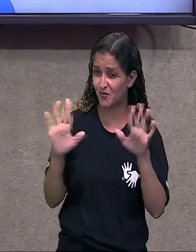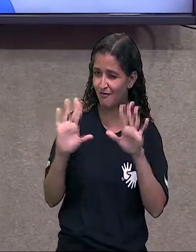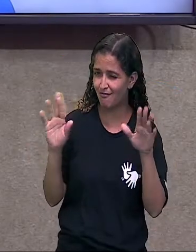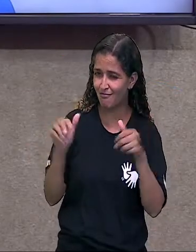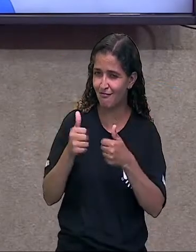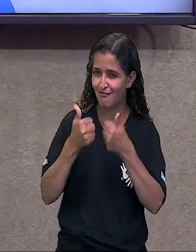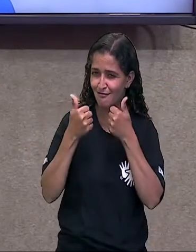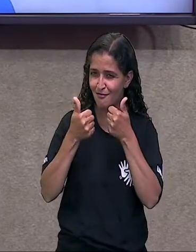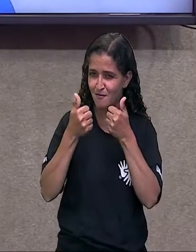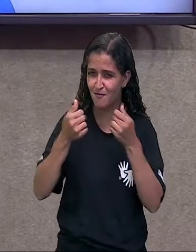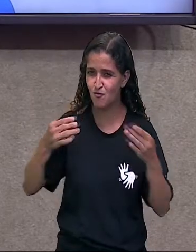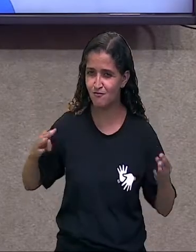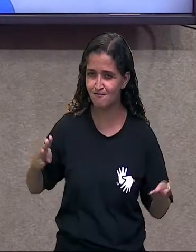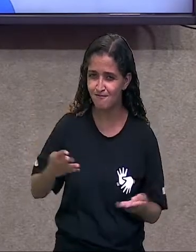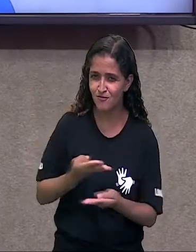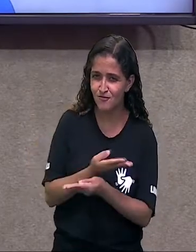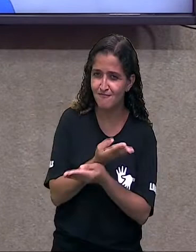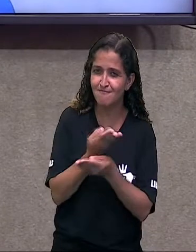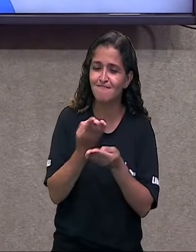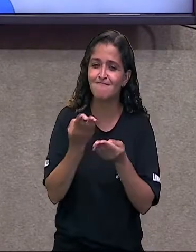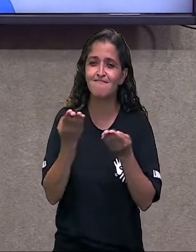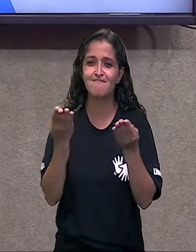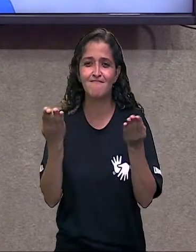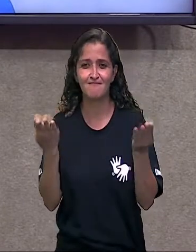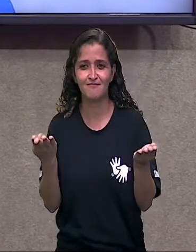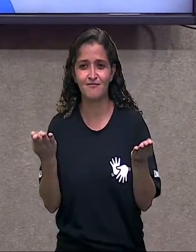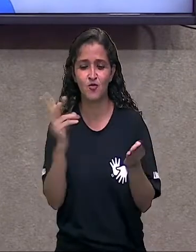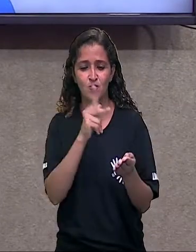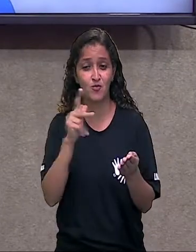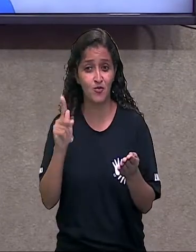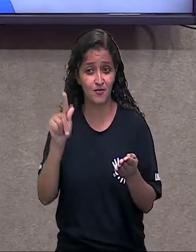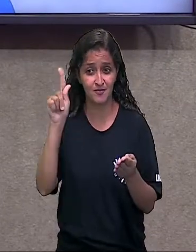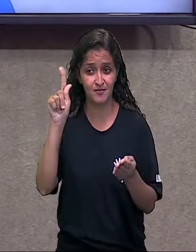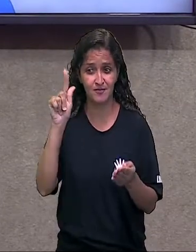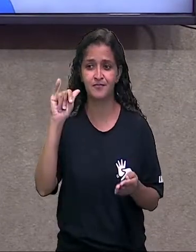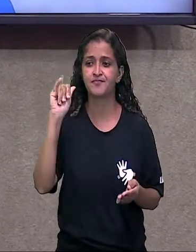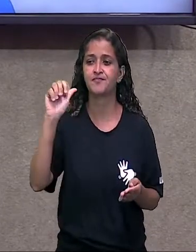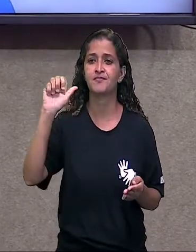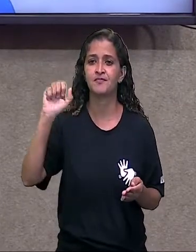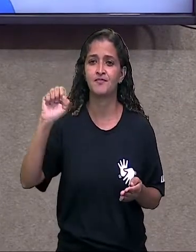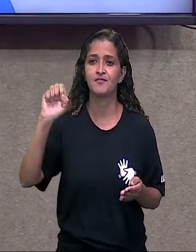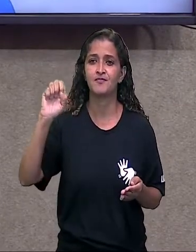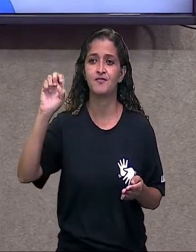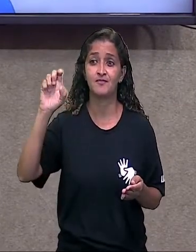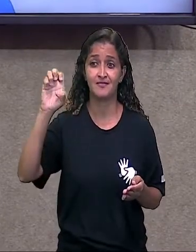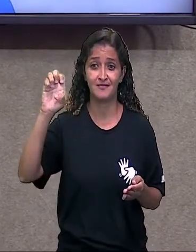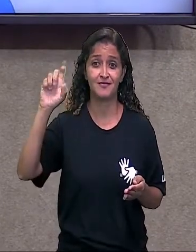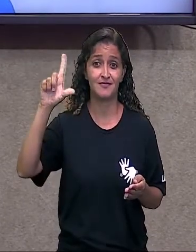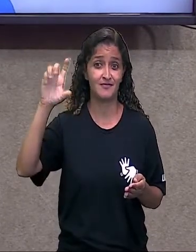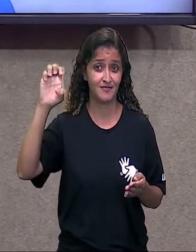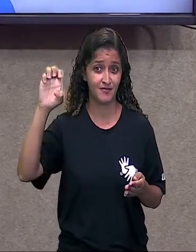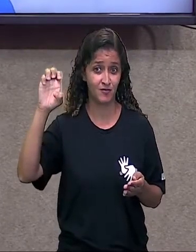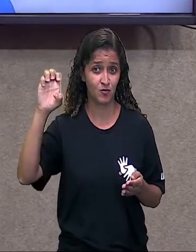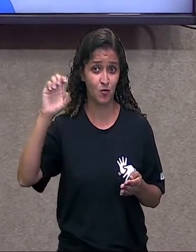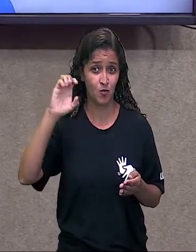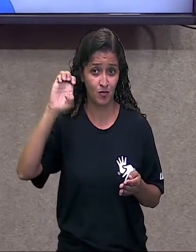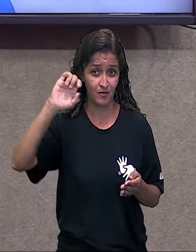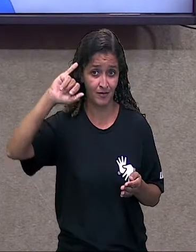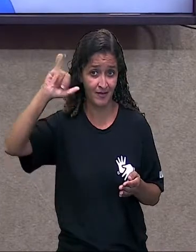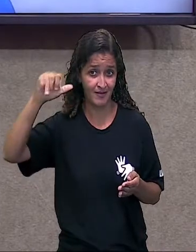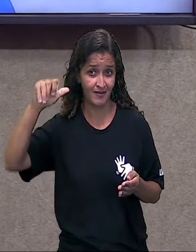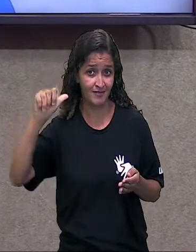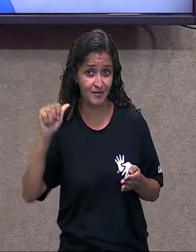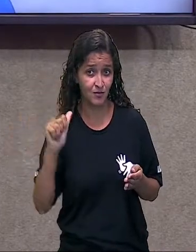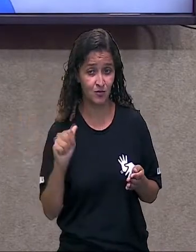Olá, estudantes! Tudo bem com vocês? Sou a professora Gisele, da EJA, e na nossa aula de matemática de